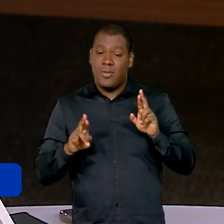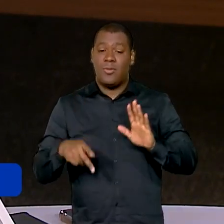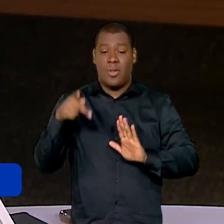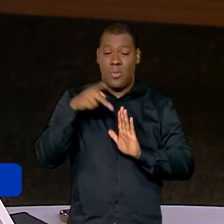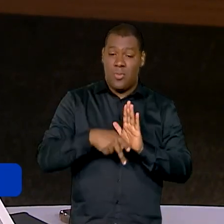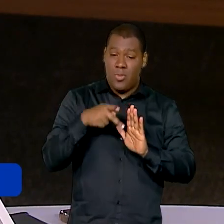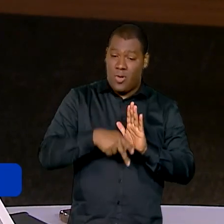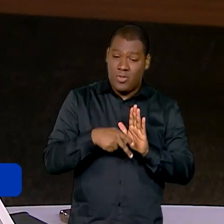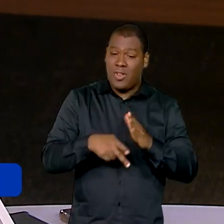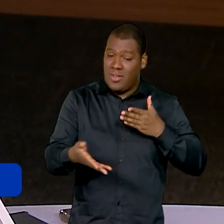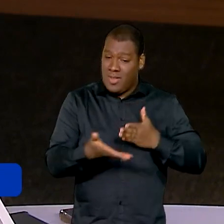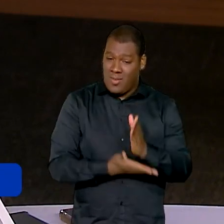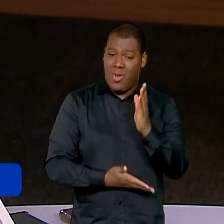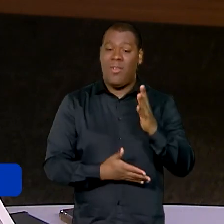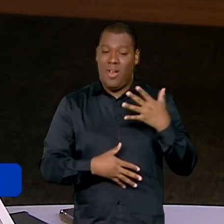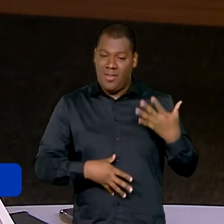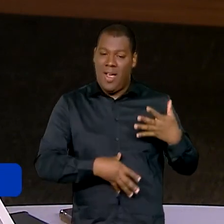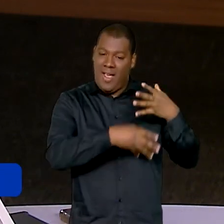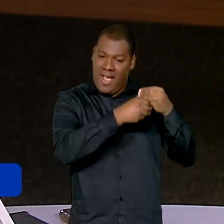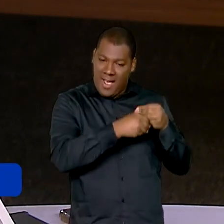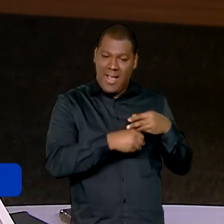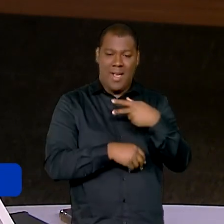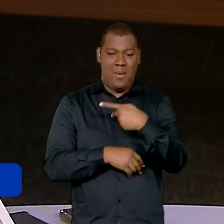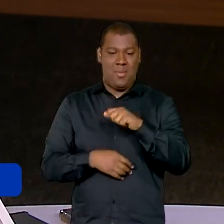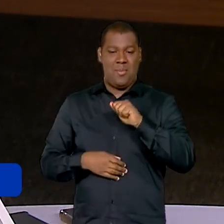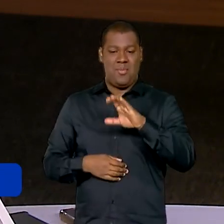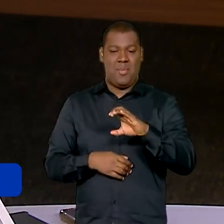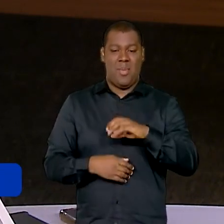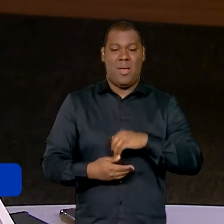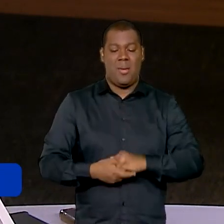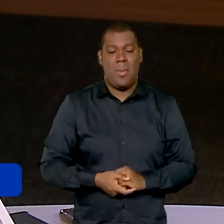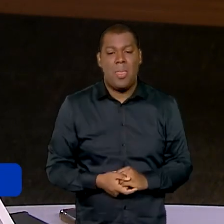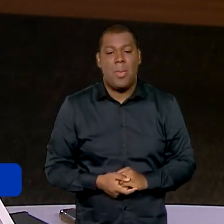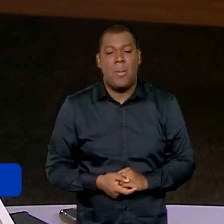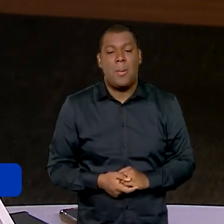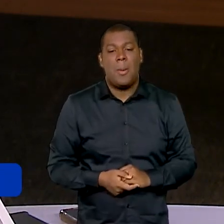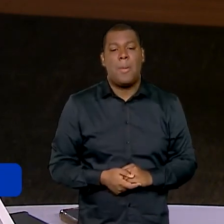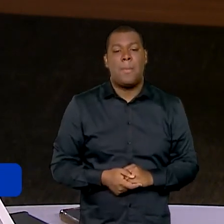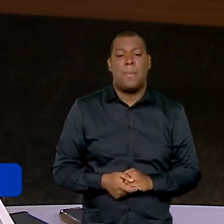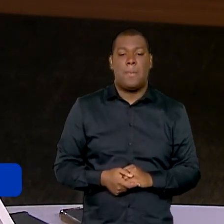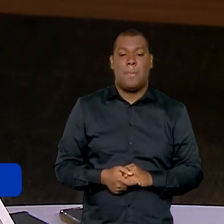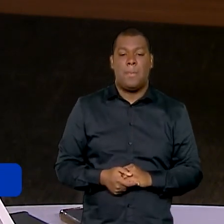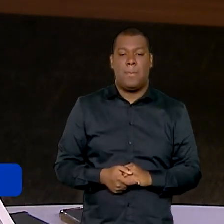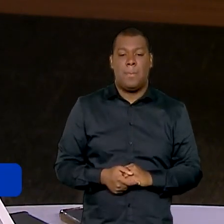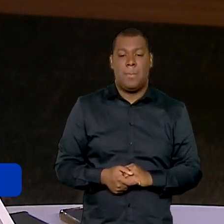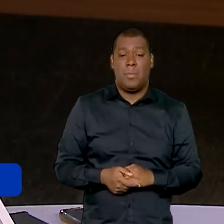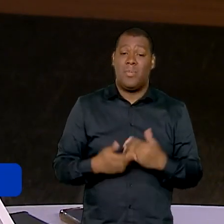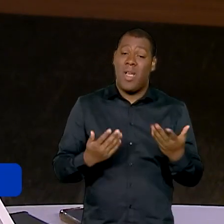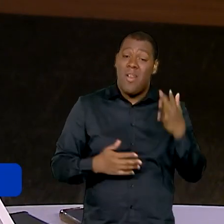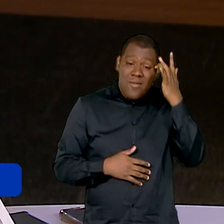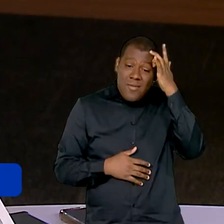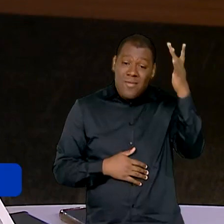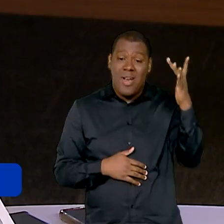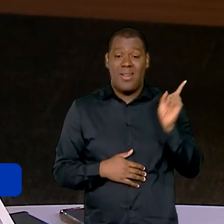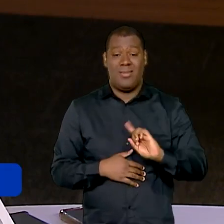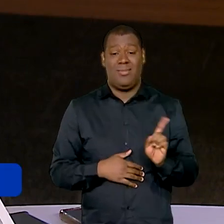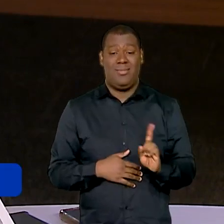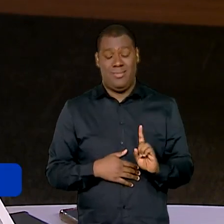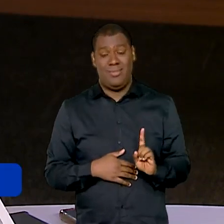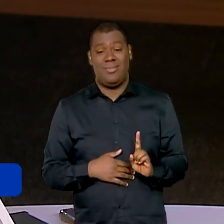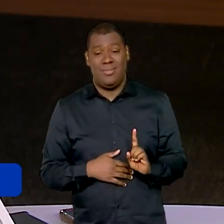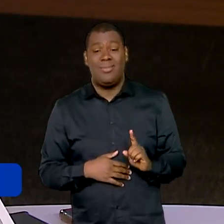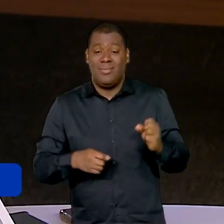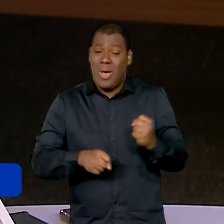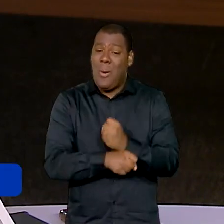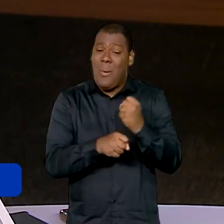PAC. O que nós precisamos é garantir, não nem sempre é uma execução fácil esse tipo de obra.